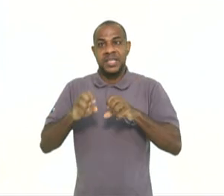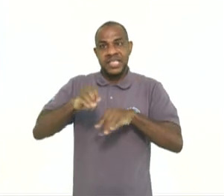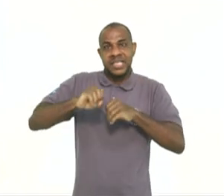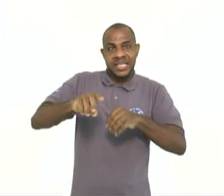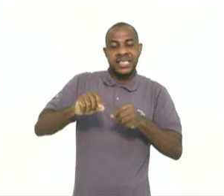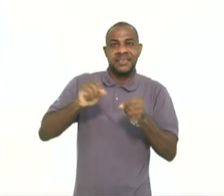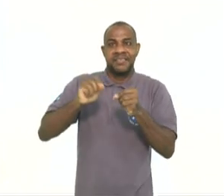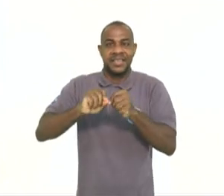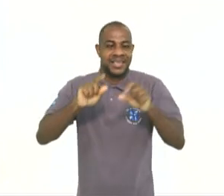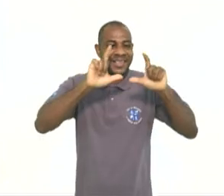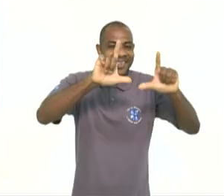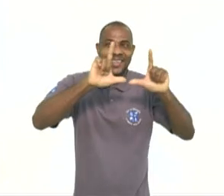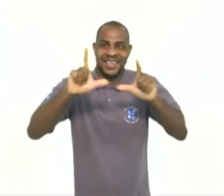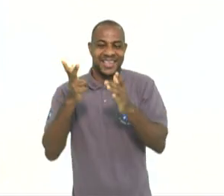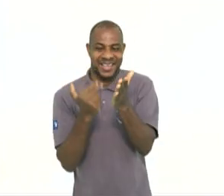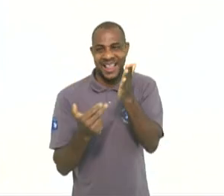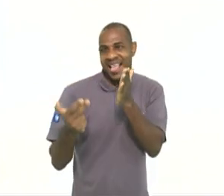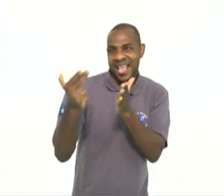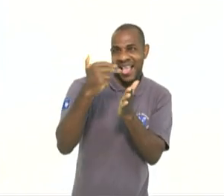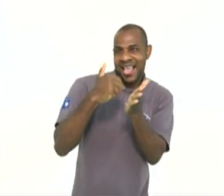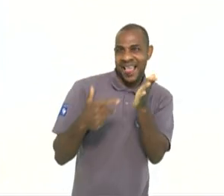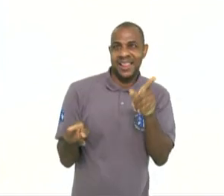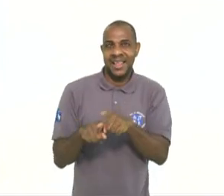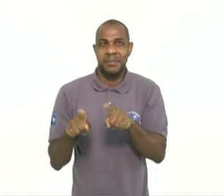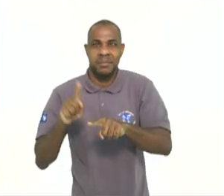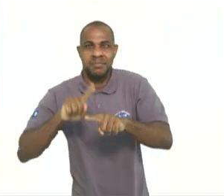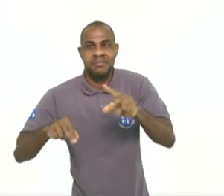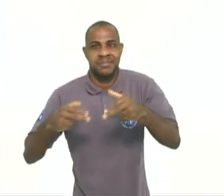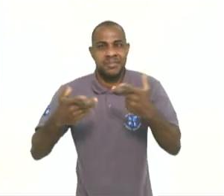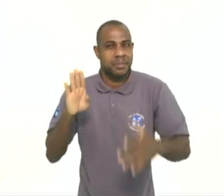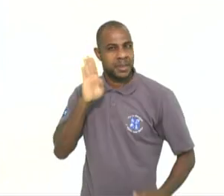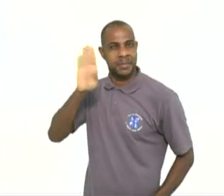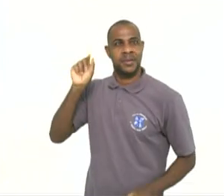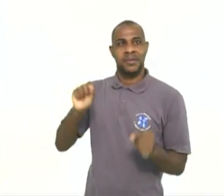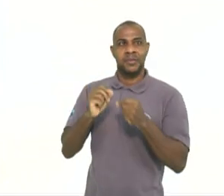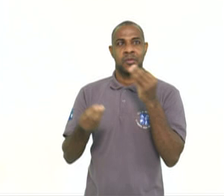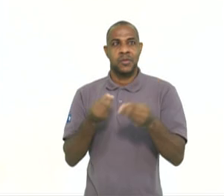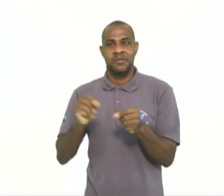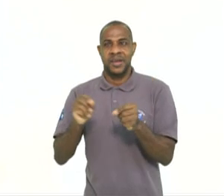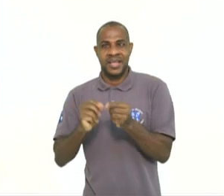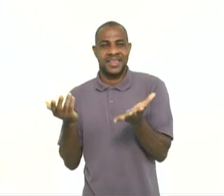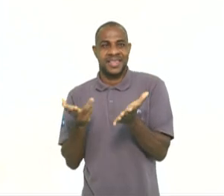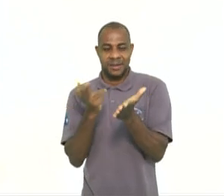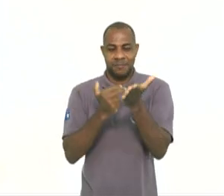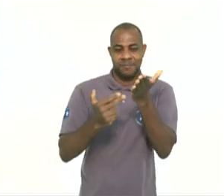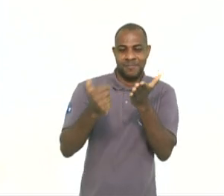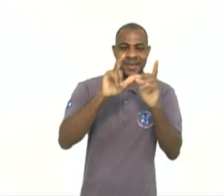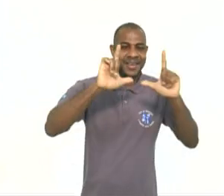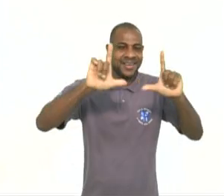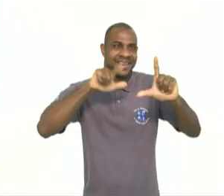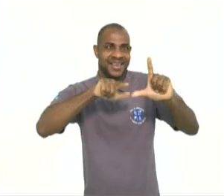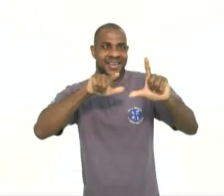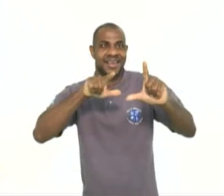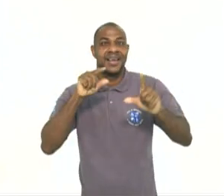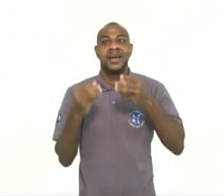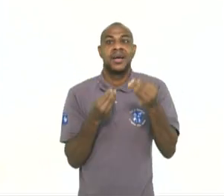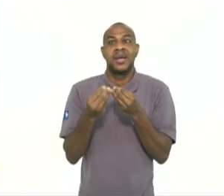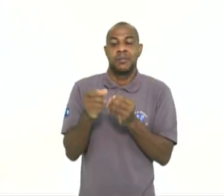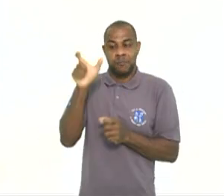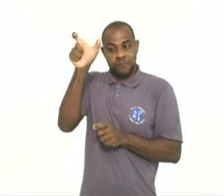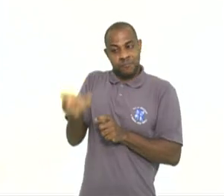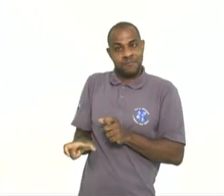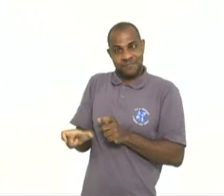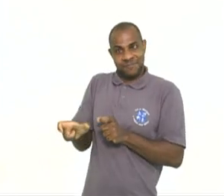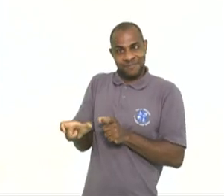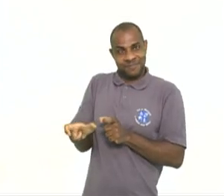existem alguns elementos né que são os elementos principais na hora de fazer uma página em quadrinho um deles é a construção do